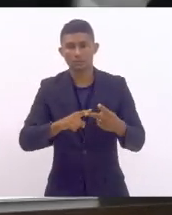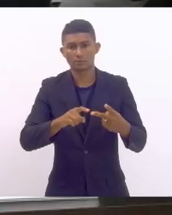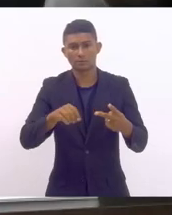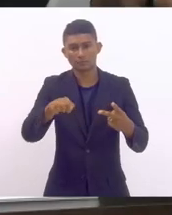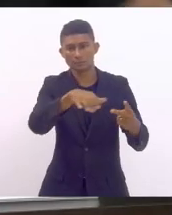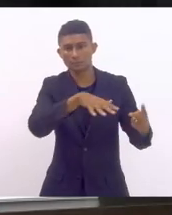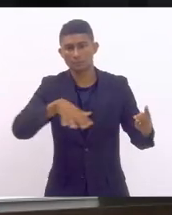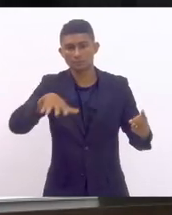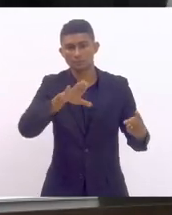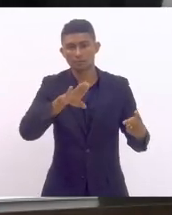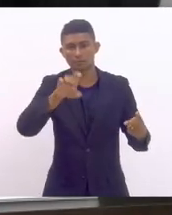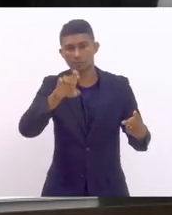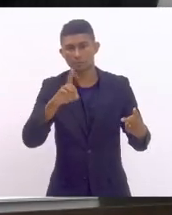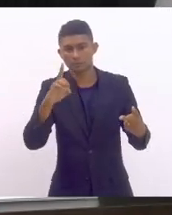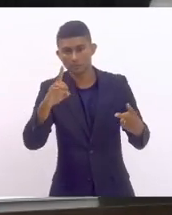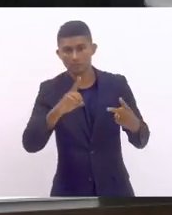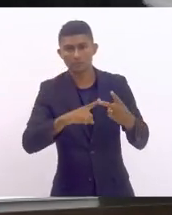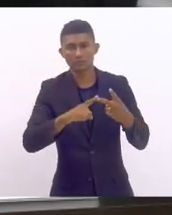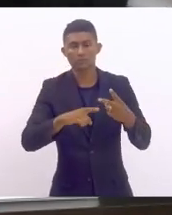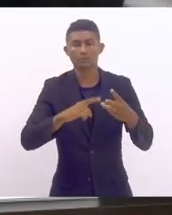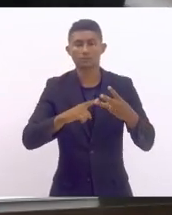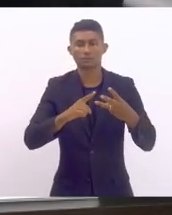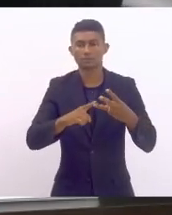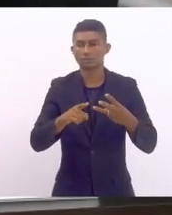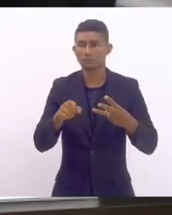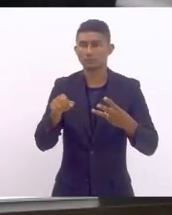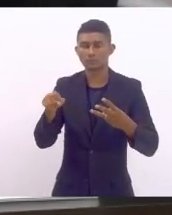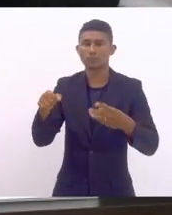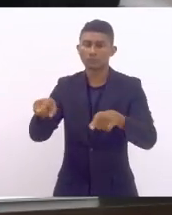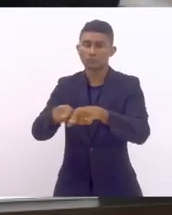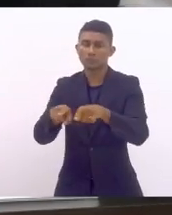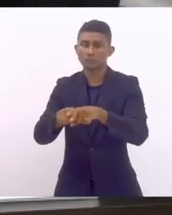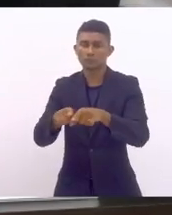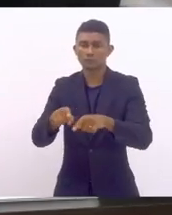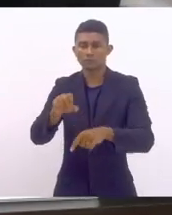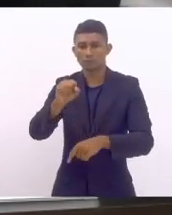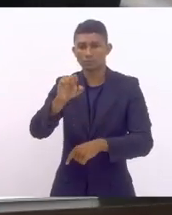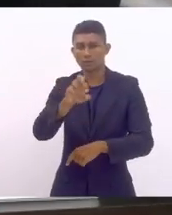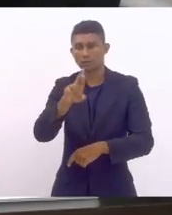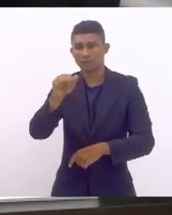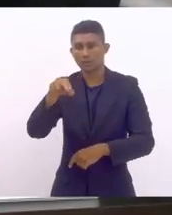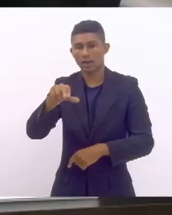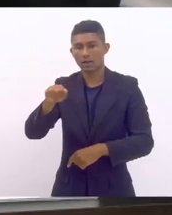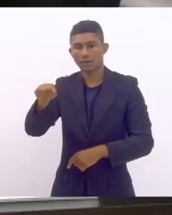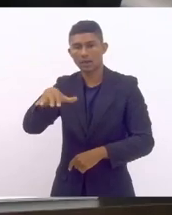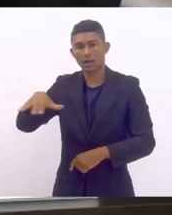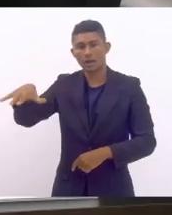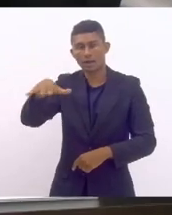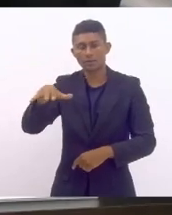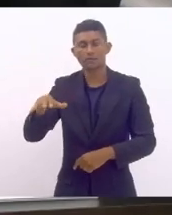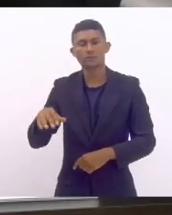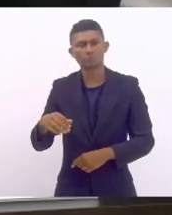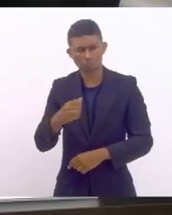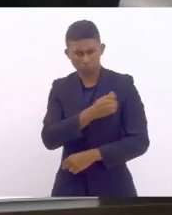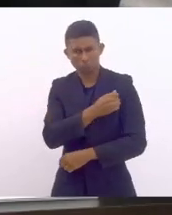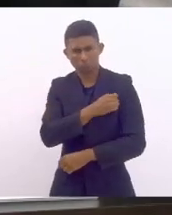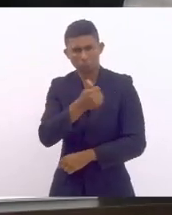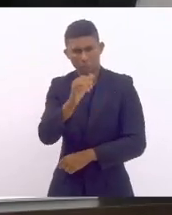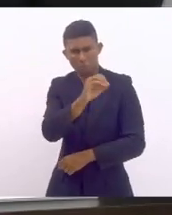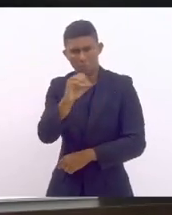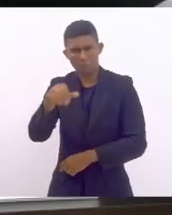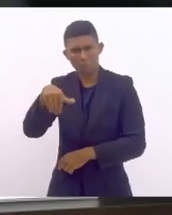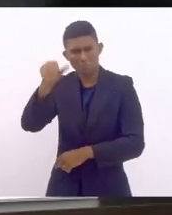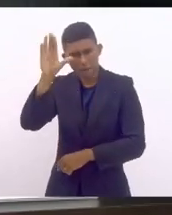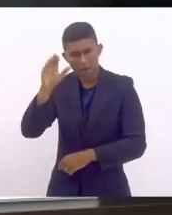na serra e Região Serrana do médio Paraíba com mais de 20 mil alunos 80 cursos sendo